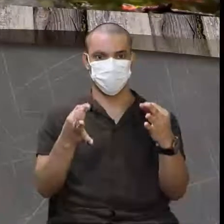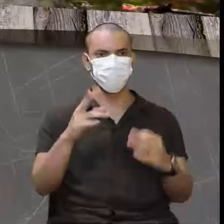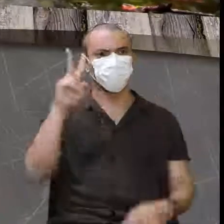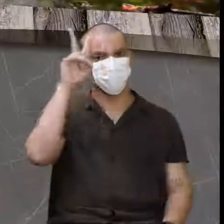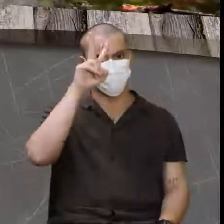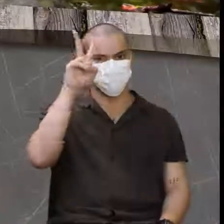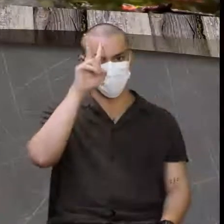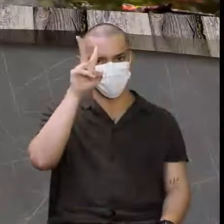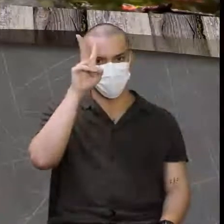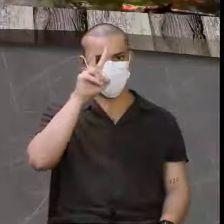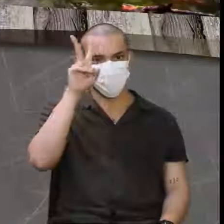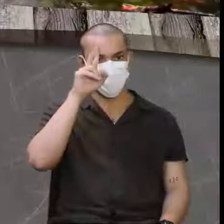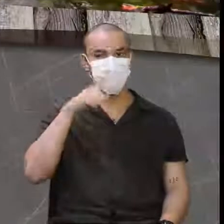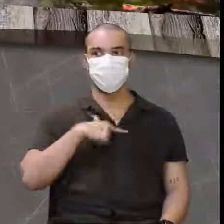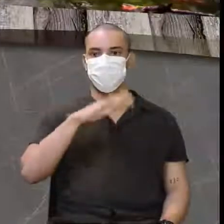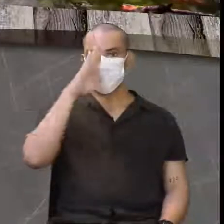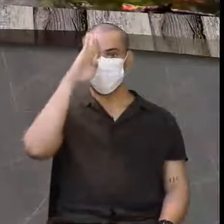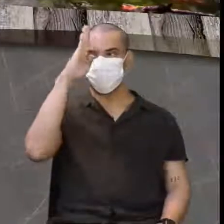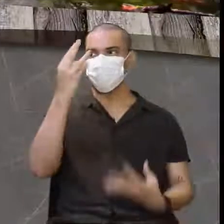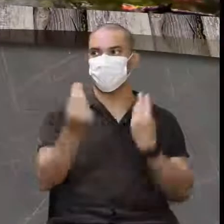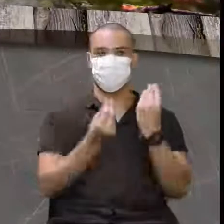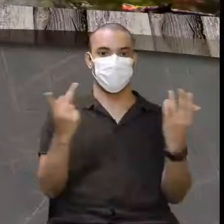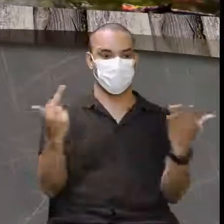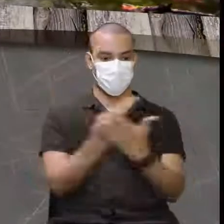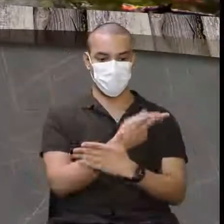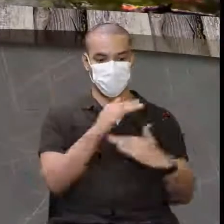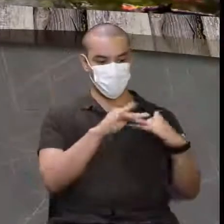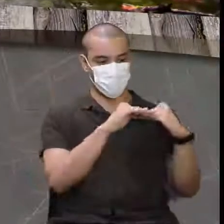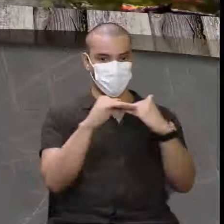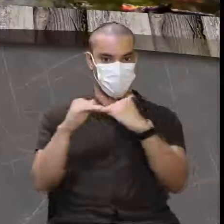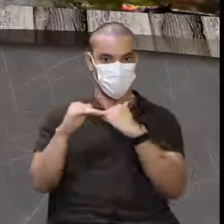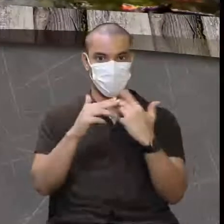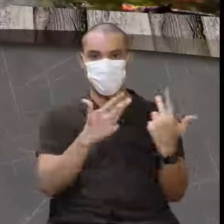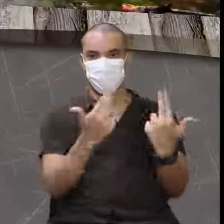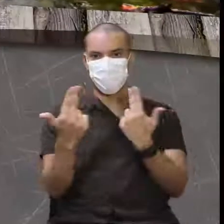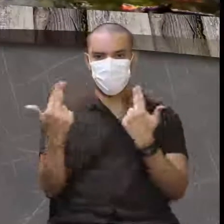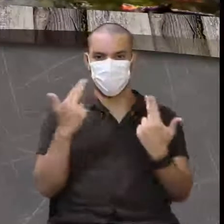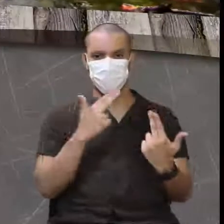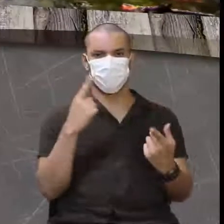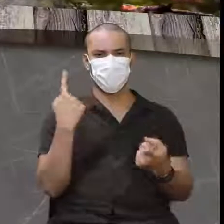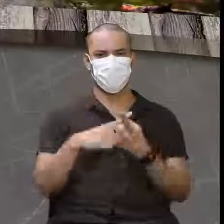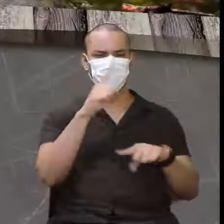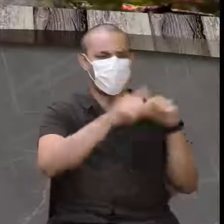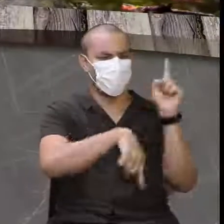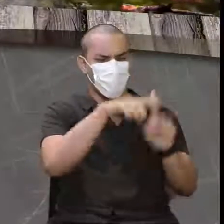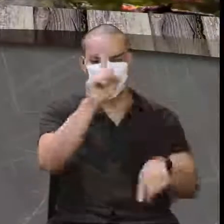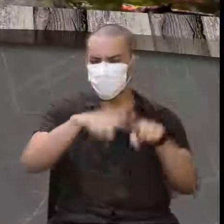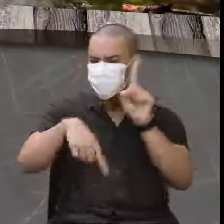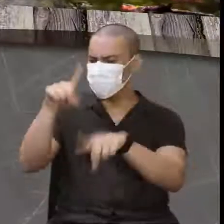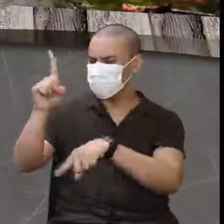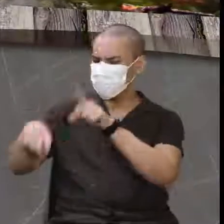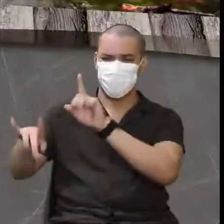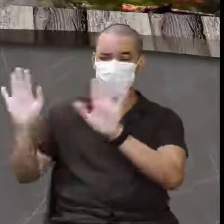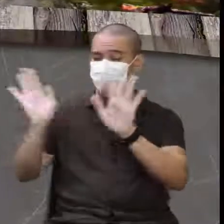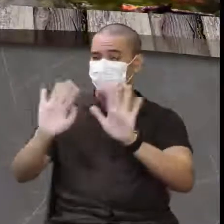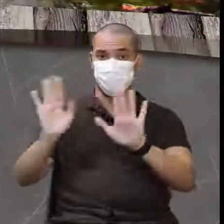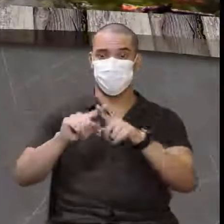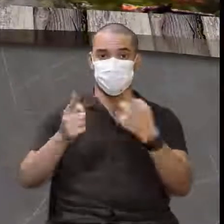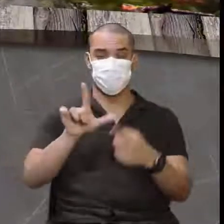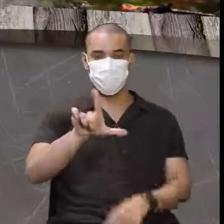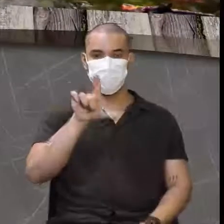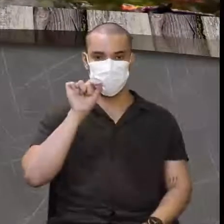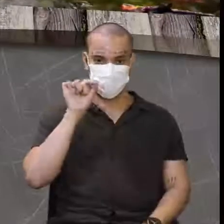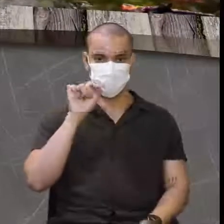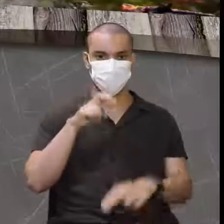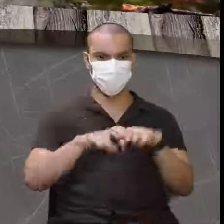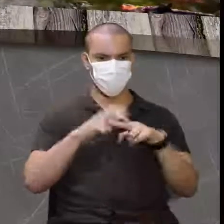Lembra lá que ele priorizou a questão da homogeneidade, né? Para sair de tanta variação. E aí, quando ele escolheu, ele